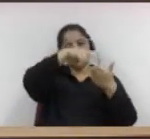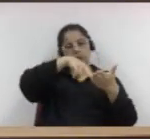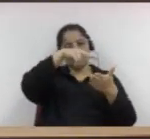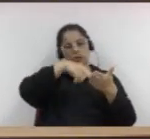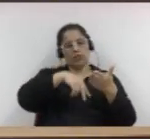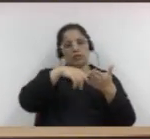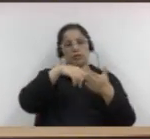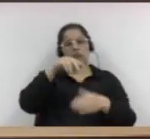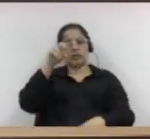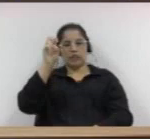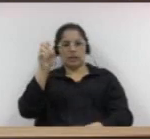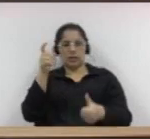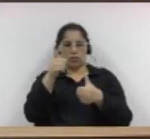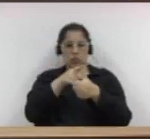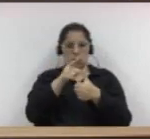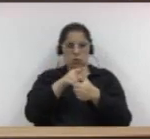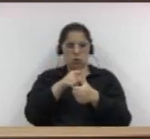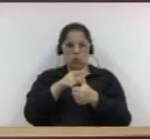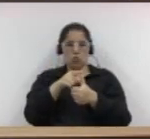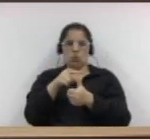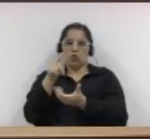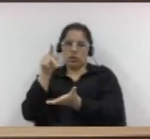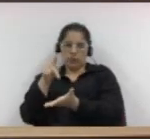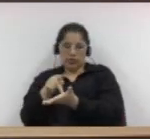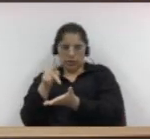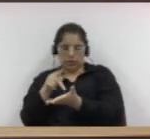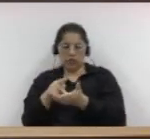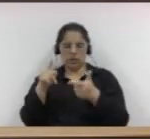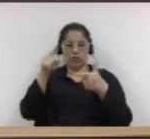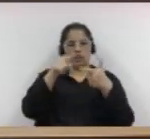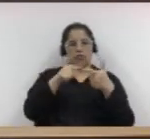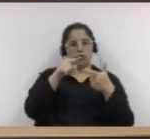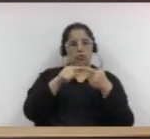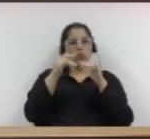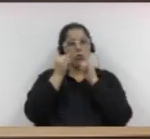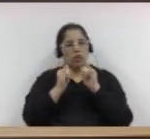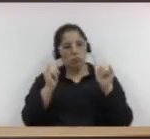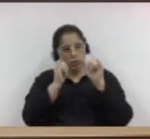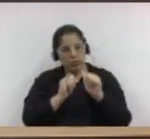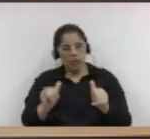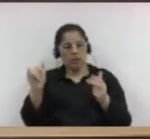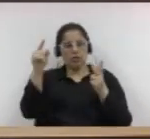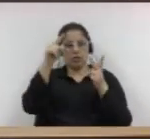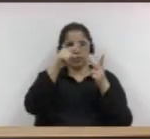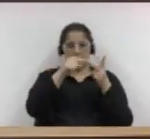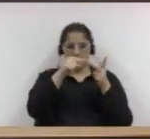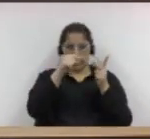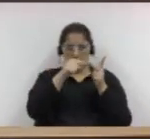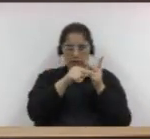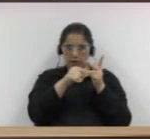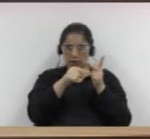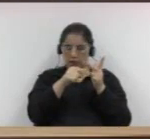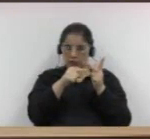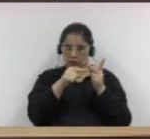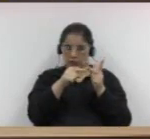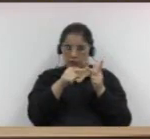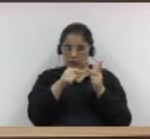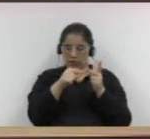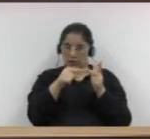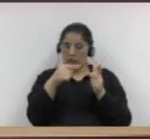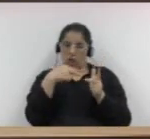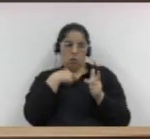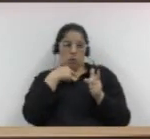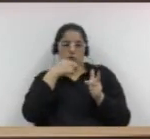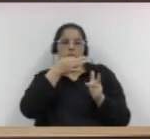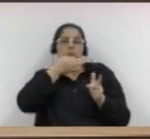pública. Um é a legalidade, a outra é a publicidade, a outra a